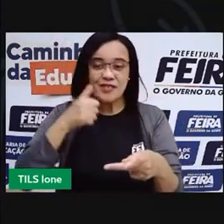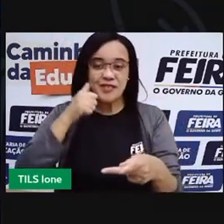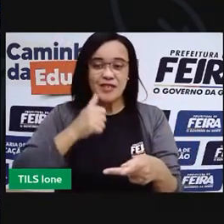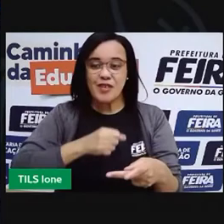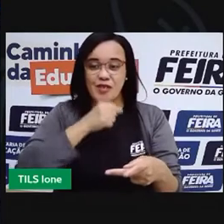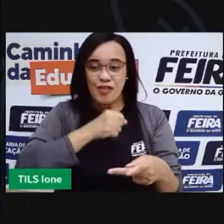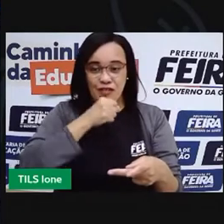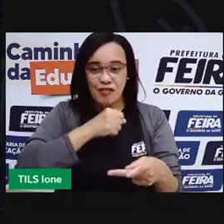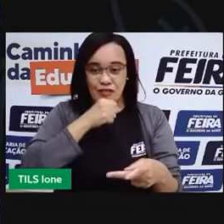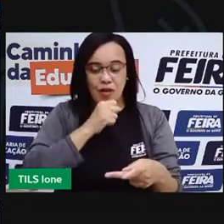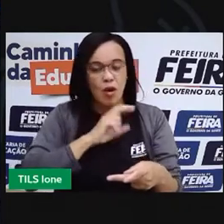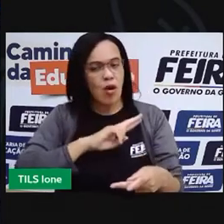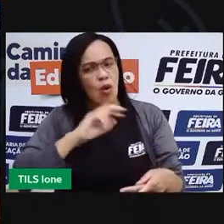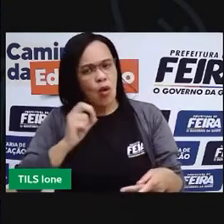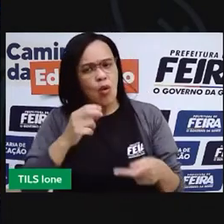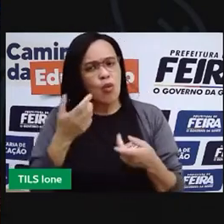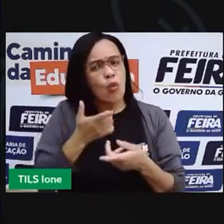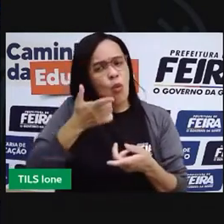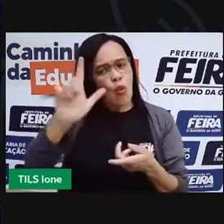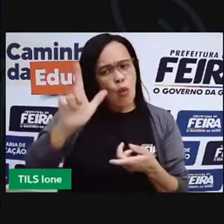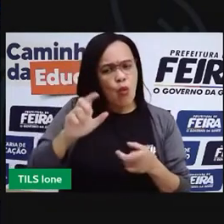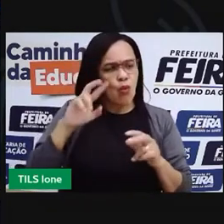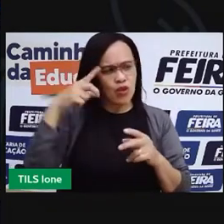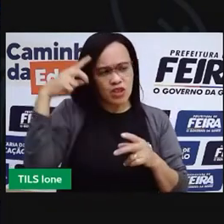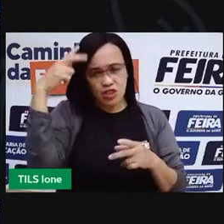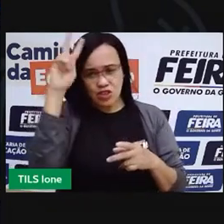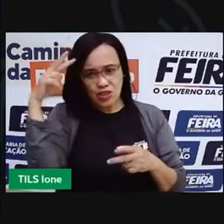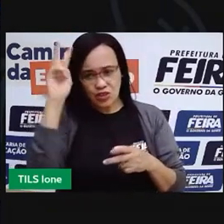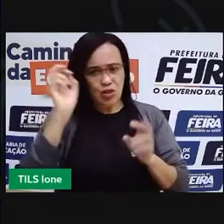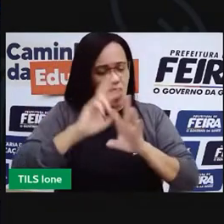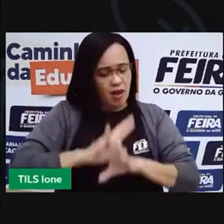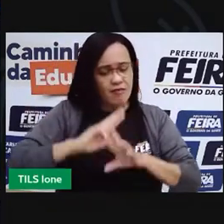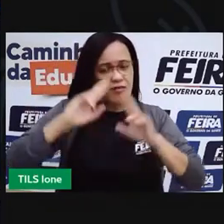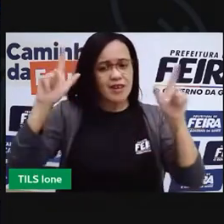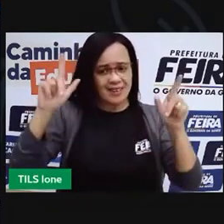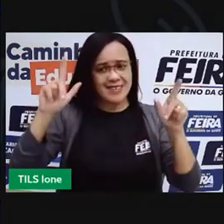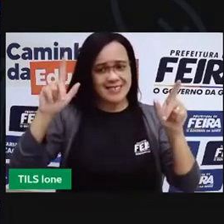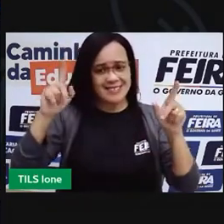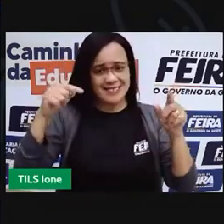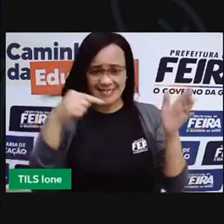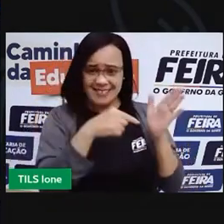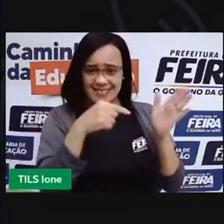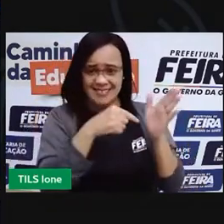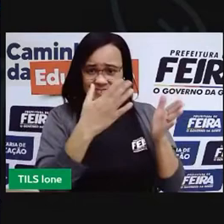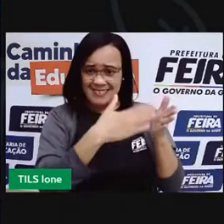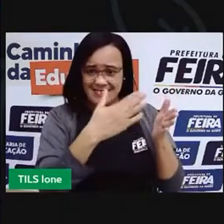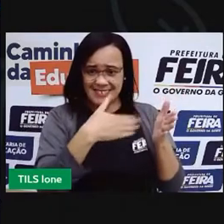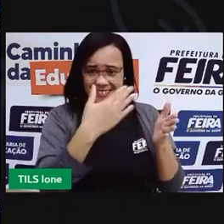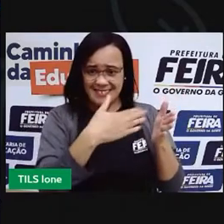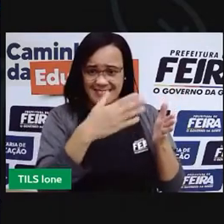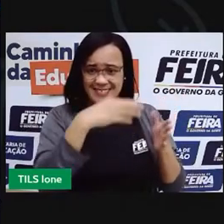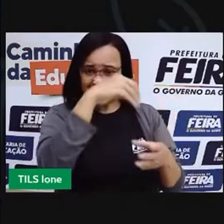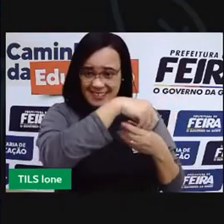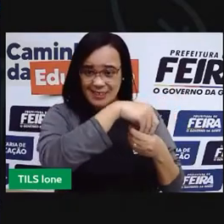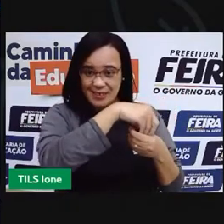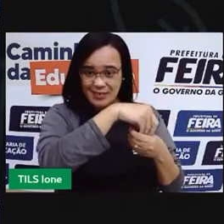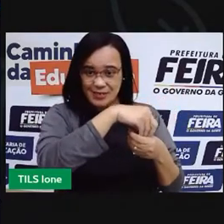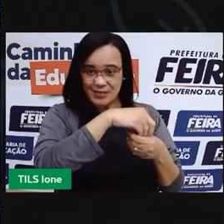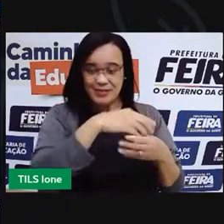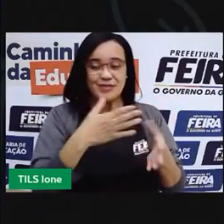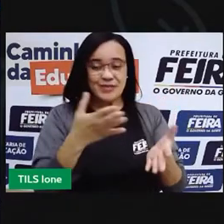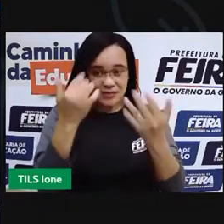um outro chapeuzinho de outra história que veio parar nessa releitura? Vamos descobrir juntos?